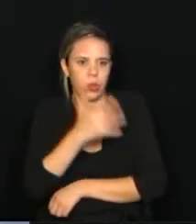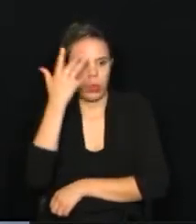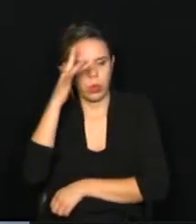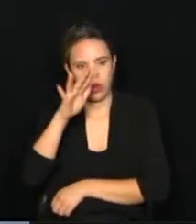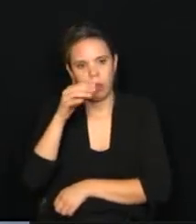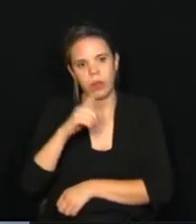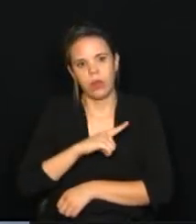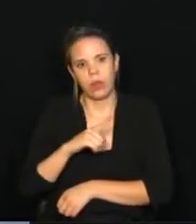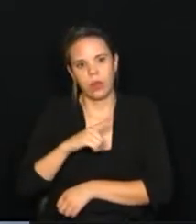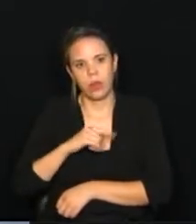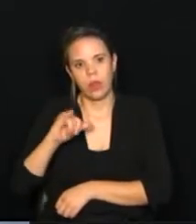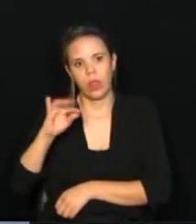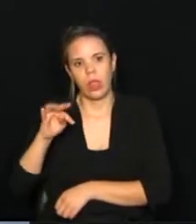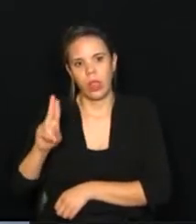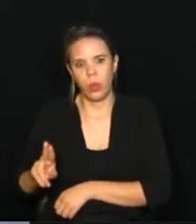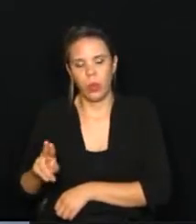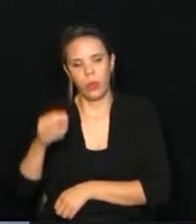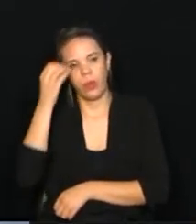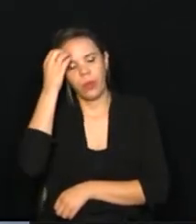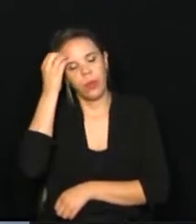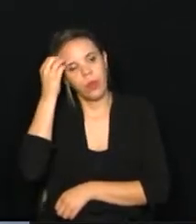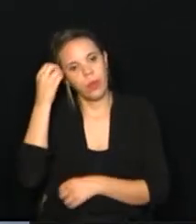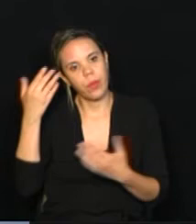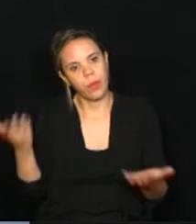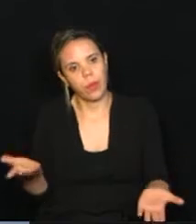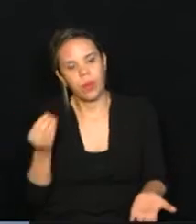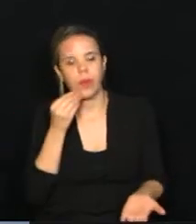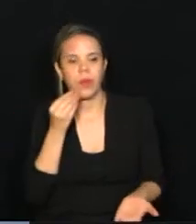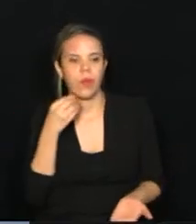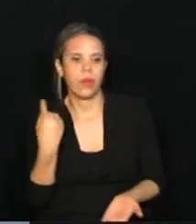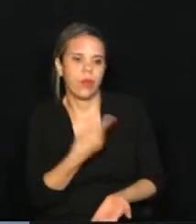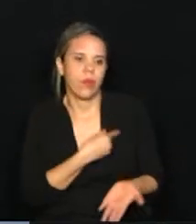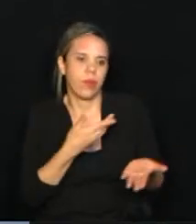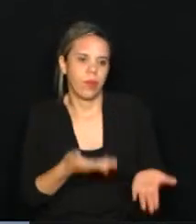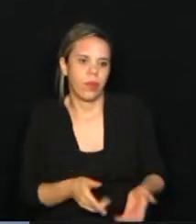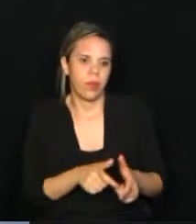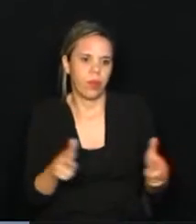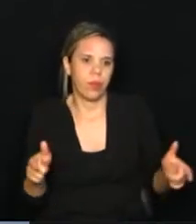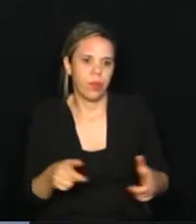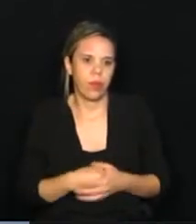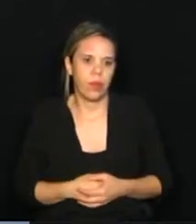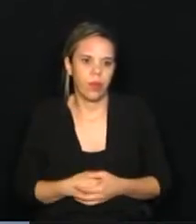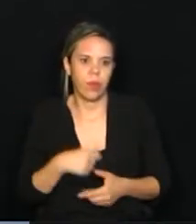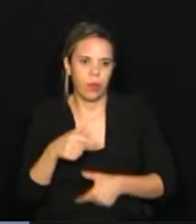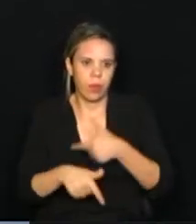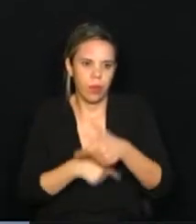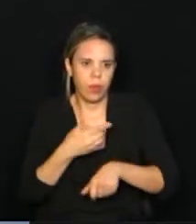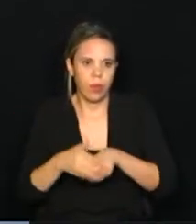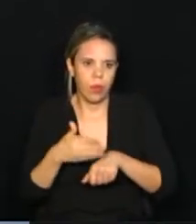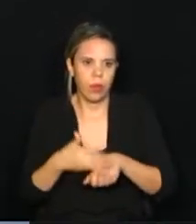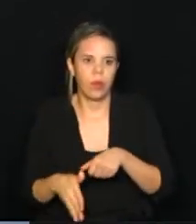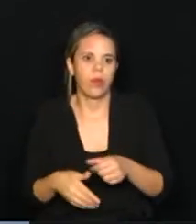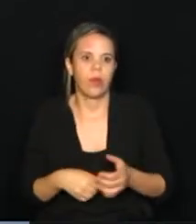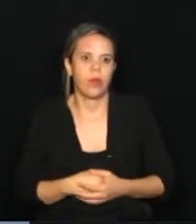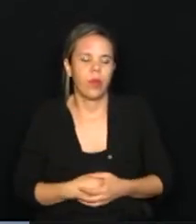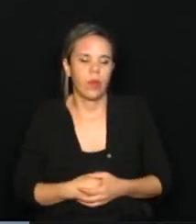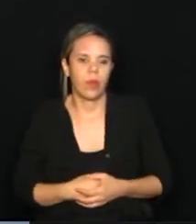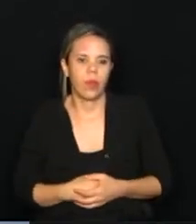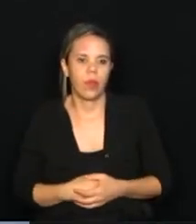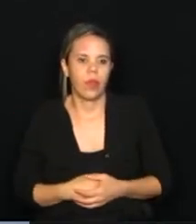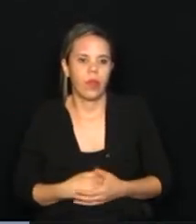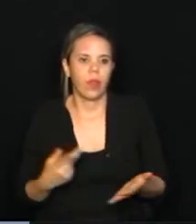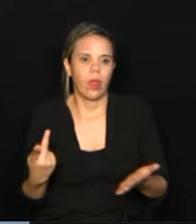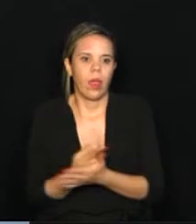que tem Itu com Catanduva. Então, a chance nossa é grande, mas a gente tem que trabalhar, a gente tem que jogar, tentar errar